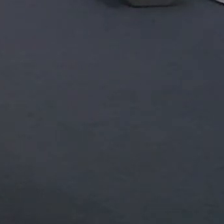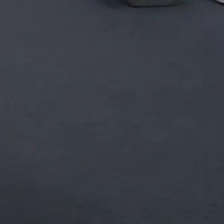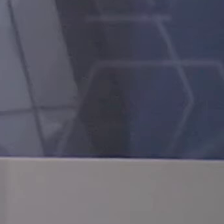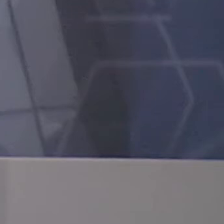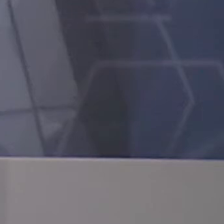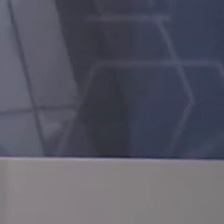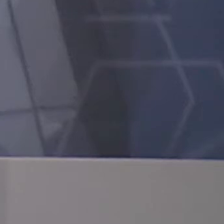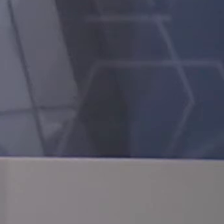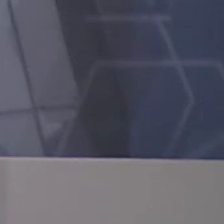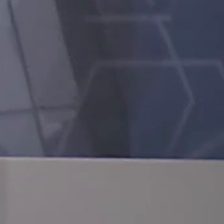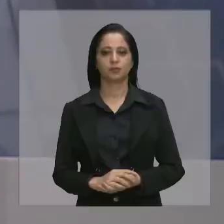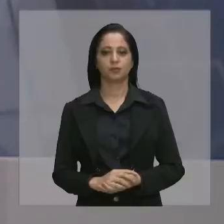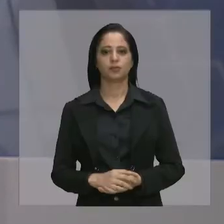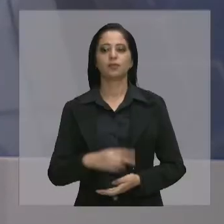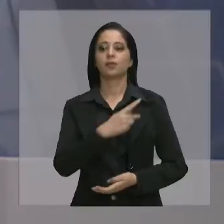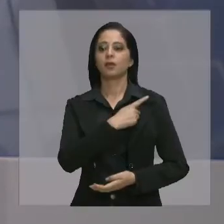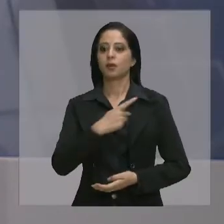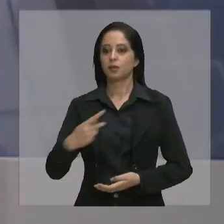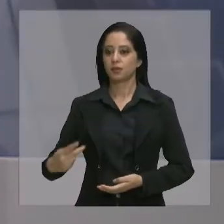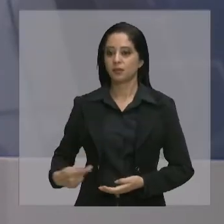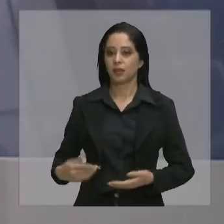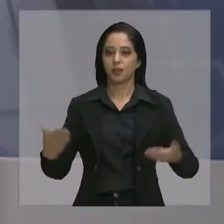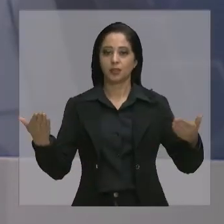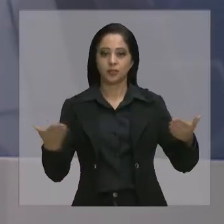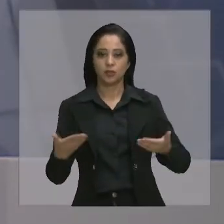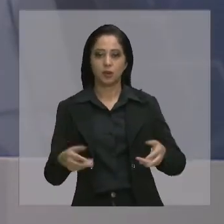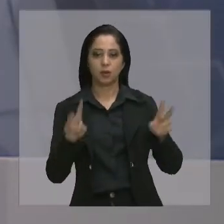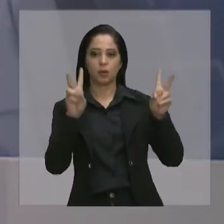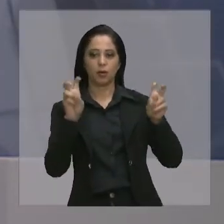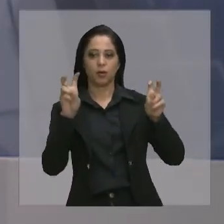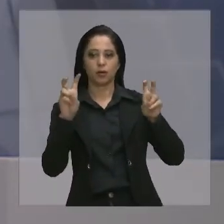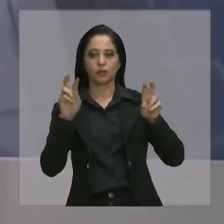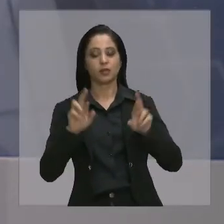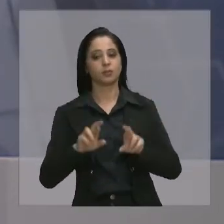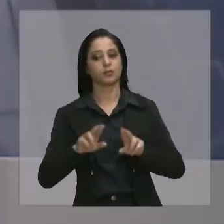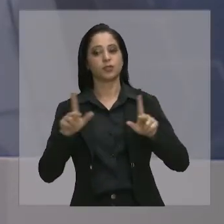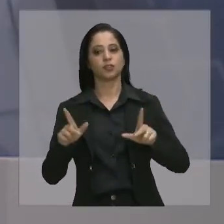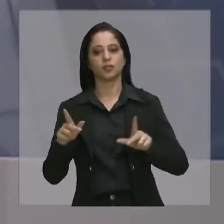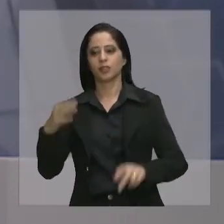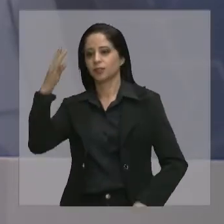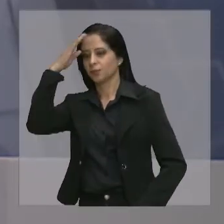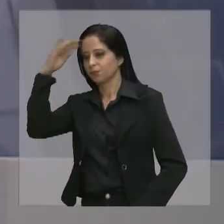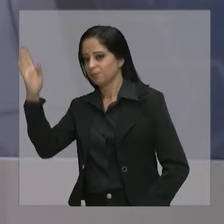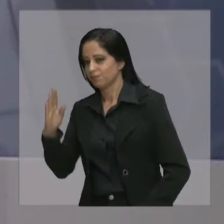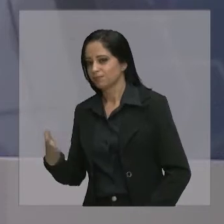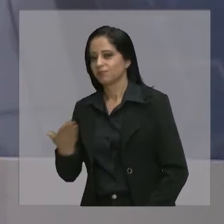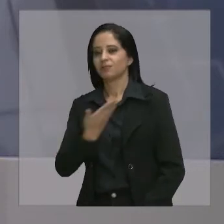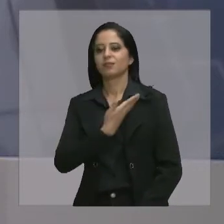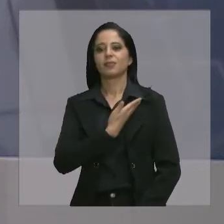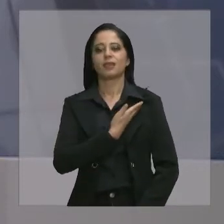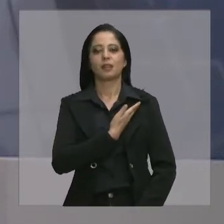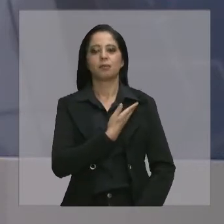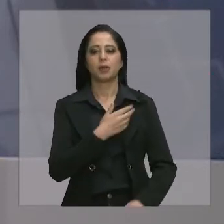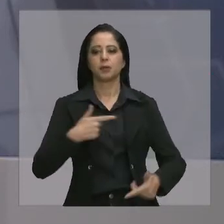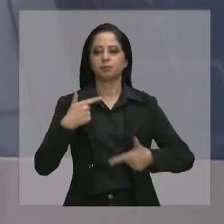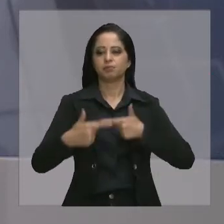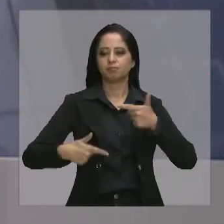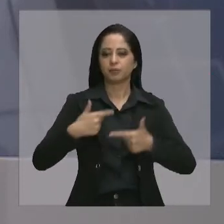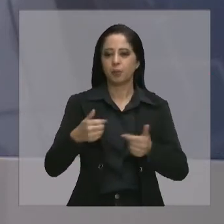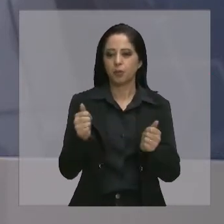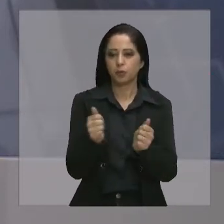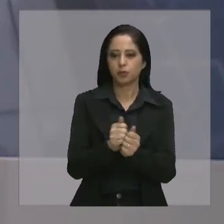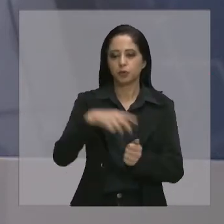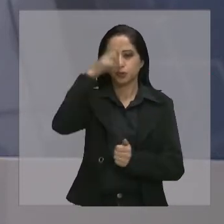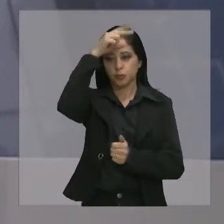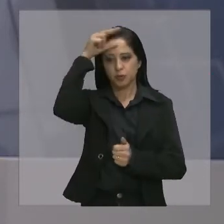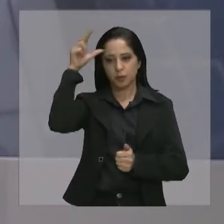Senhor presidente, agora estou indo para um outro extremo, de uma outra homenagem, que é de um grande amigo meu que trabalhou muito tempo comigo na subprefeitura de